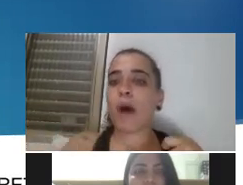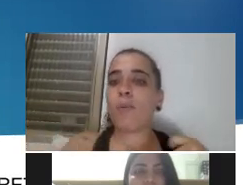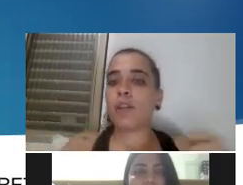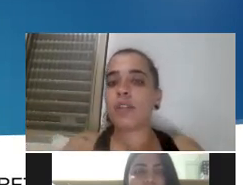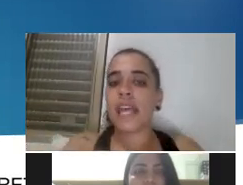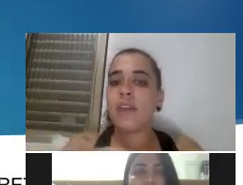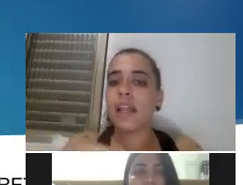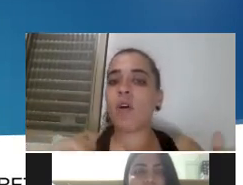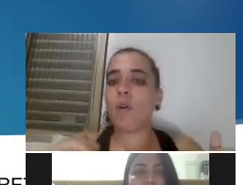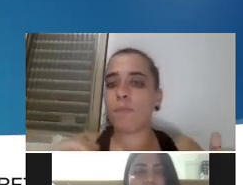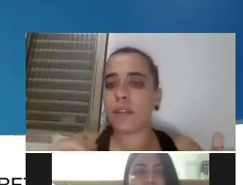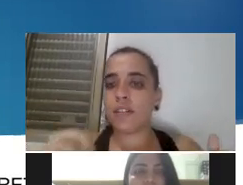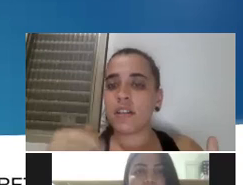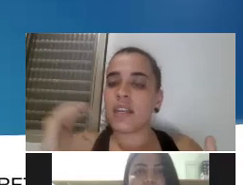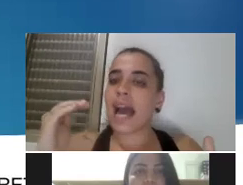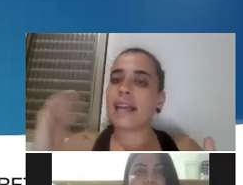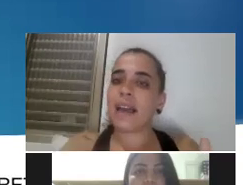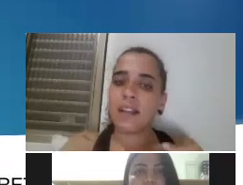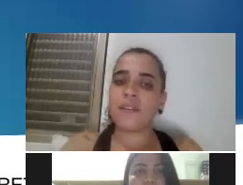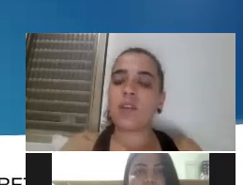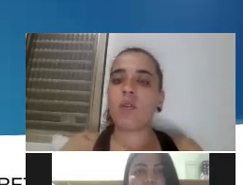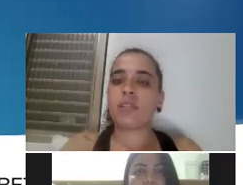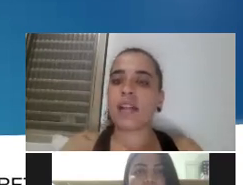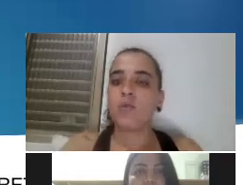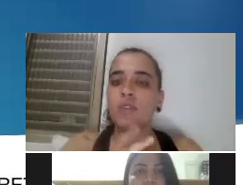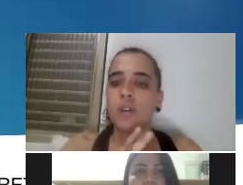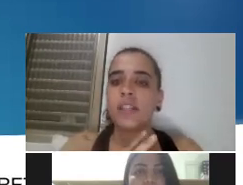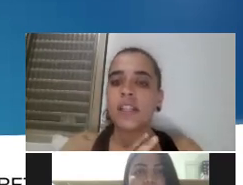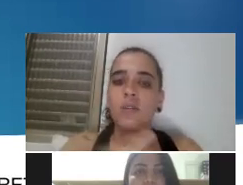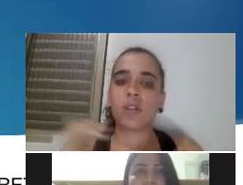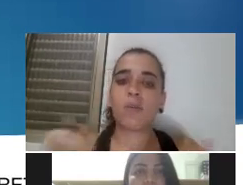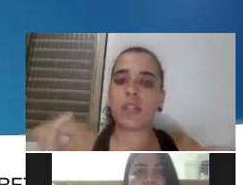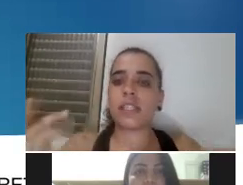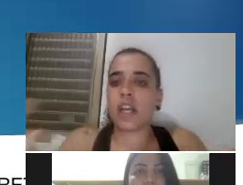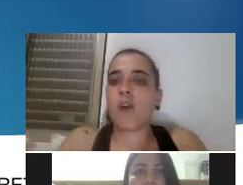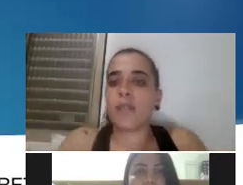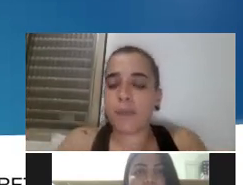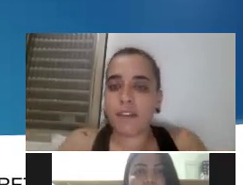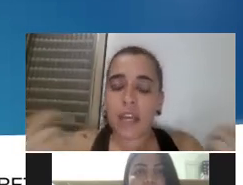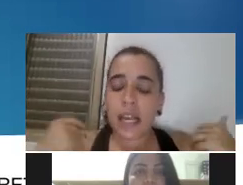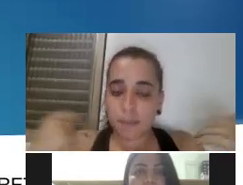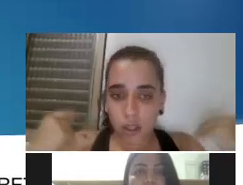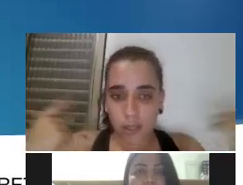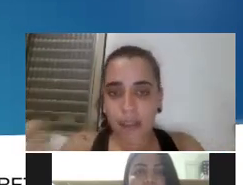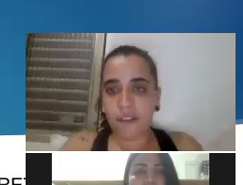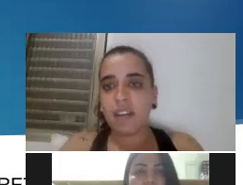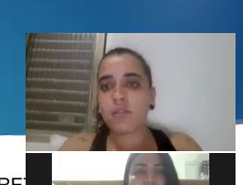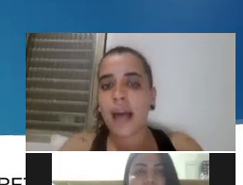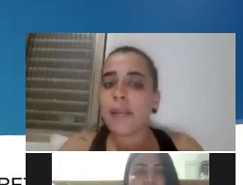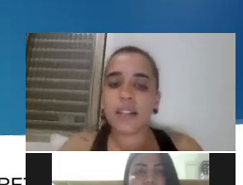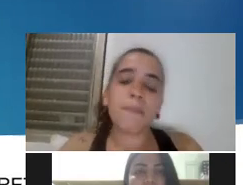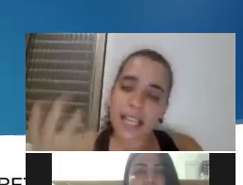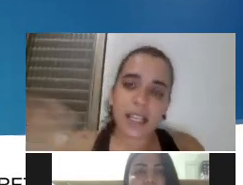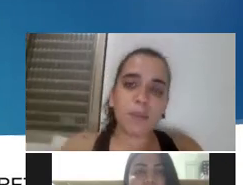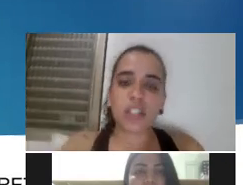num mau manuseio, ela rompe. E aí ela fica em contato com o chão, entendeu? Então, por isso que geralmente as pessoas preferem